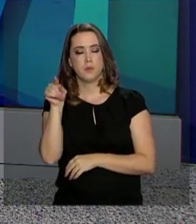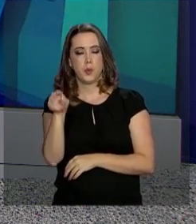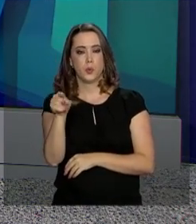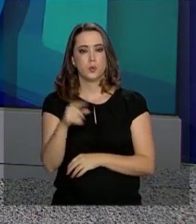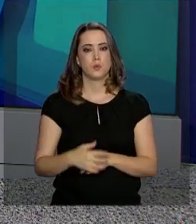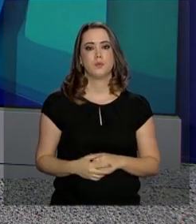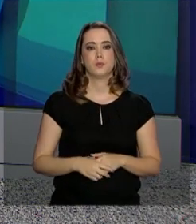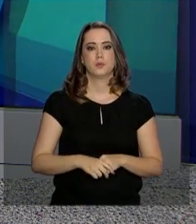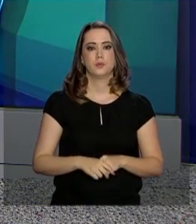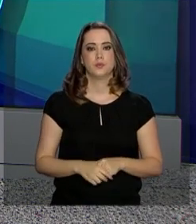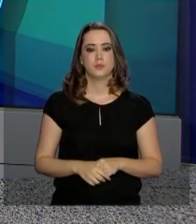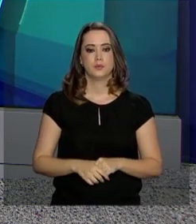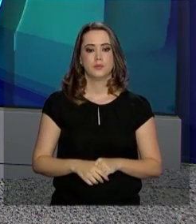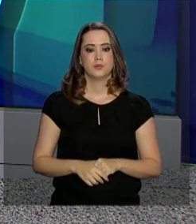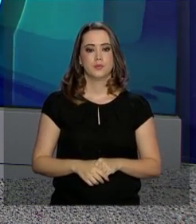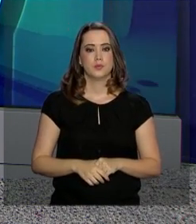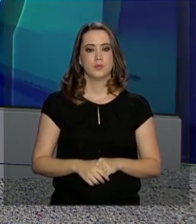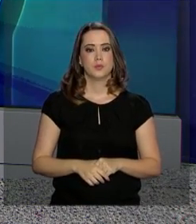pontos.